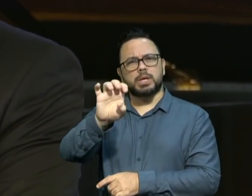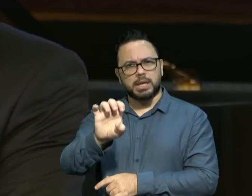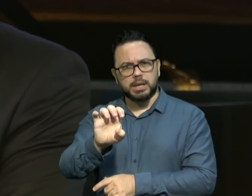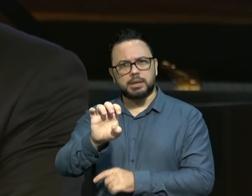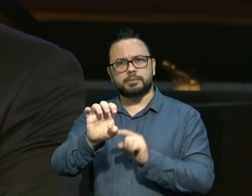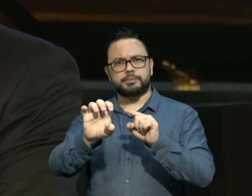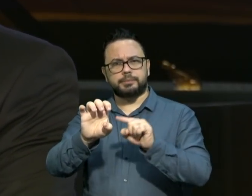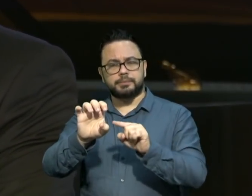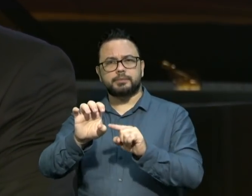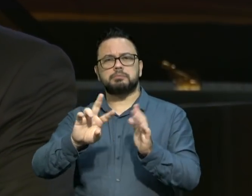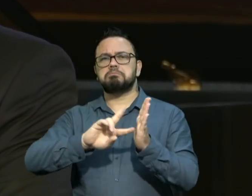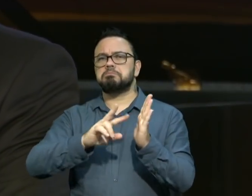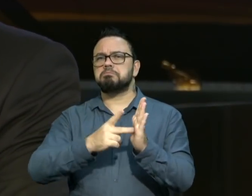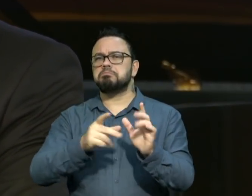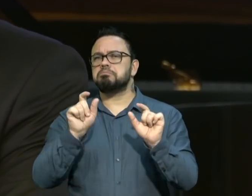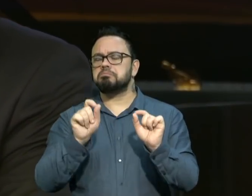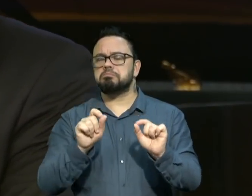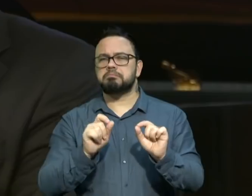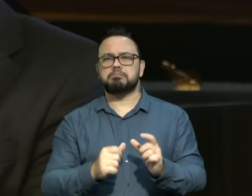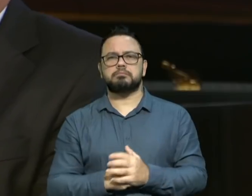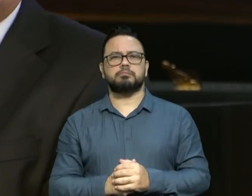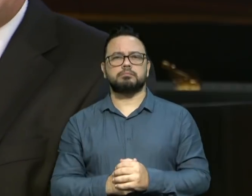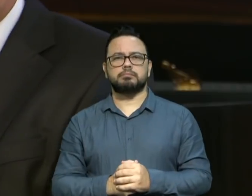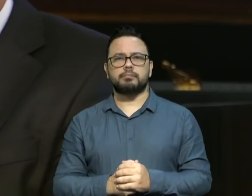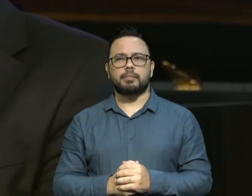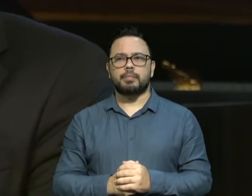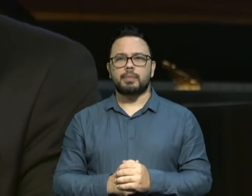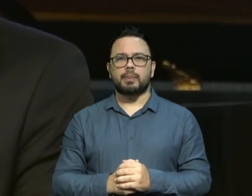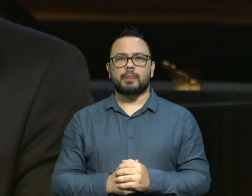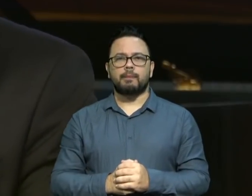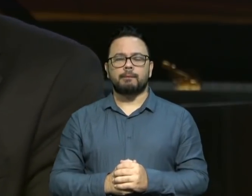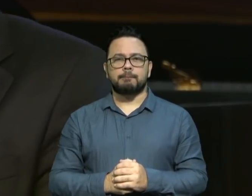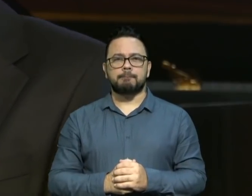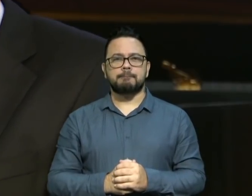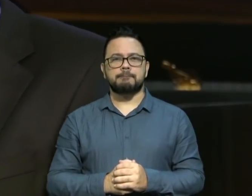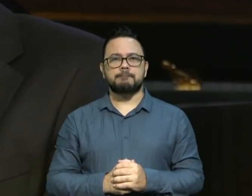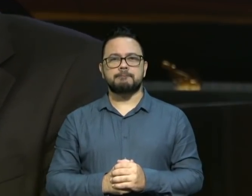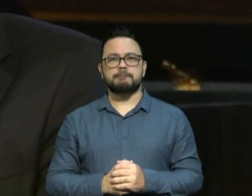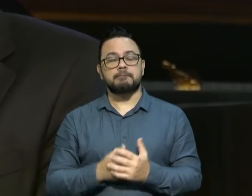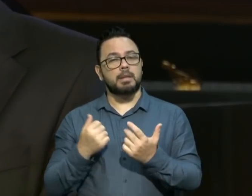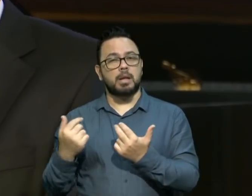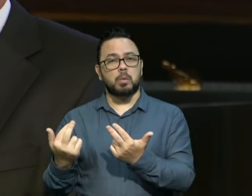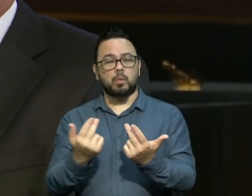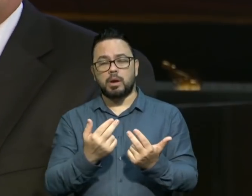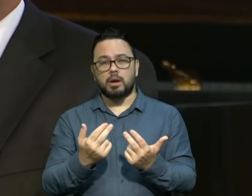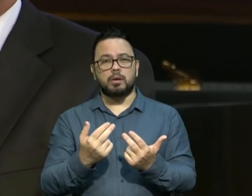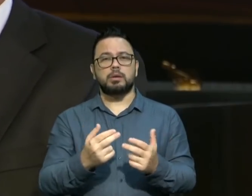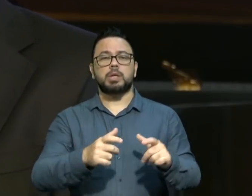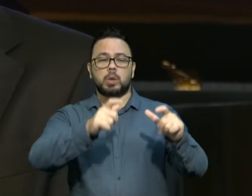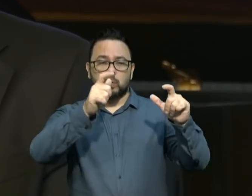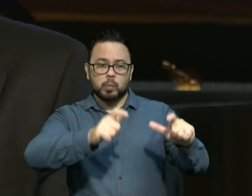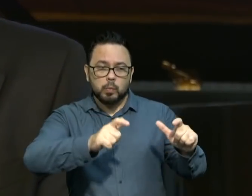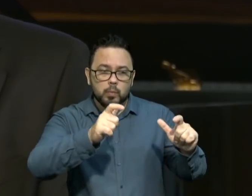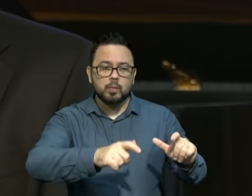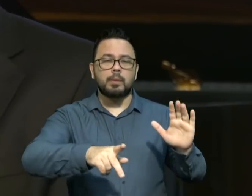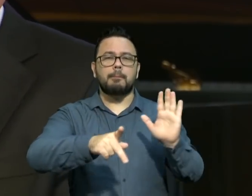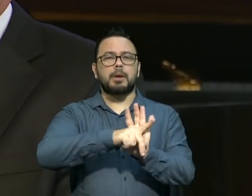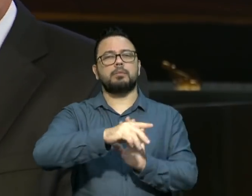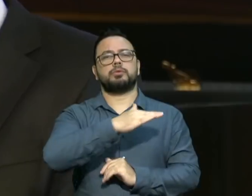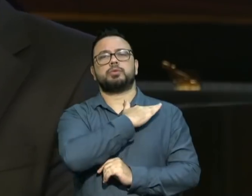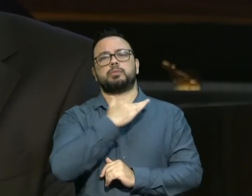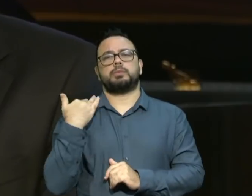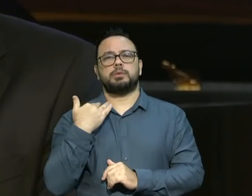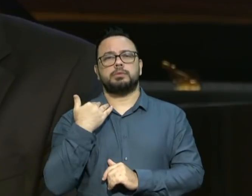o Multi em hebraico é a mesma palavra um paralelismo para cerol lugar dos Mortos ausência do